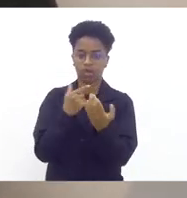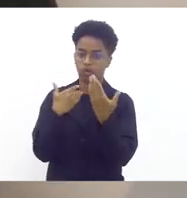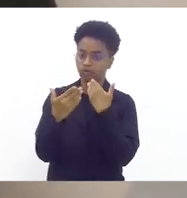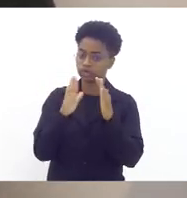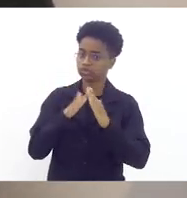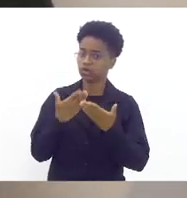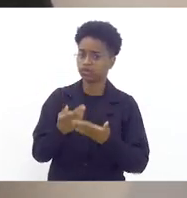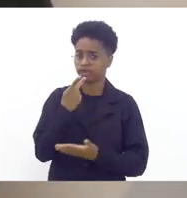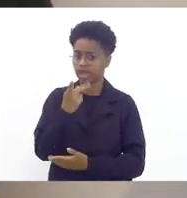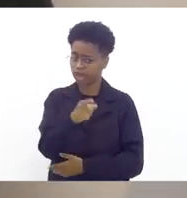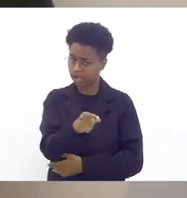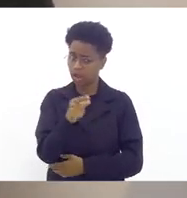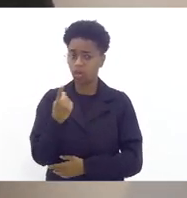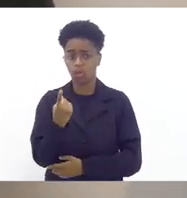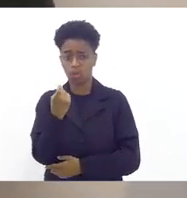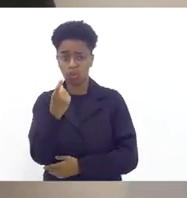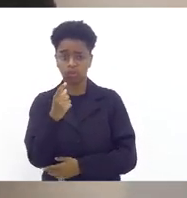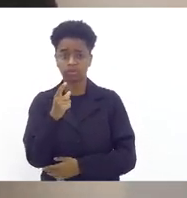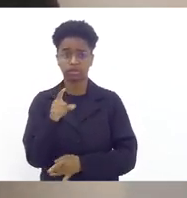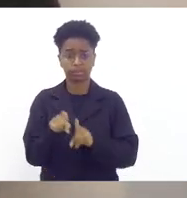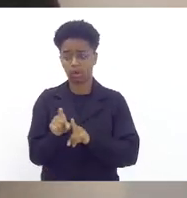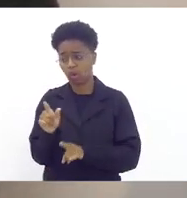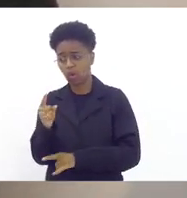Só tem ele e um outro de negro.